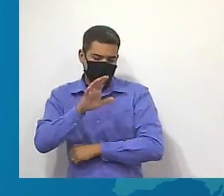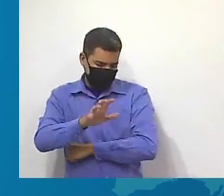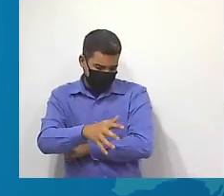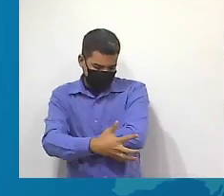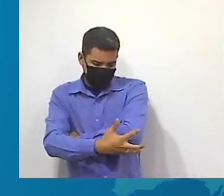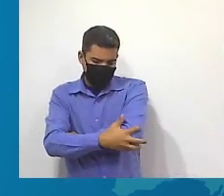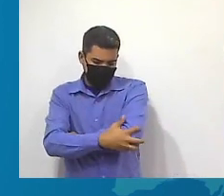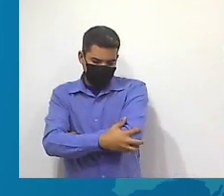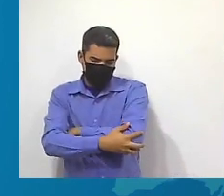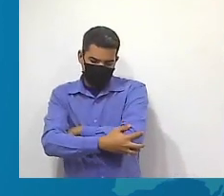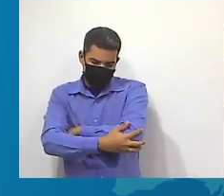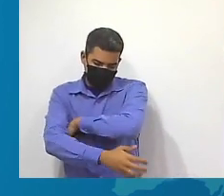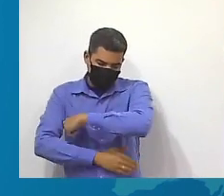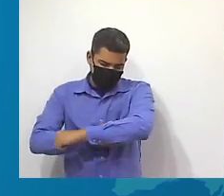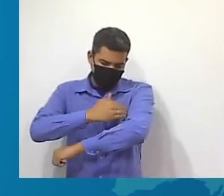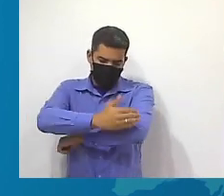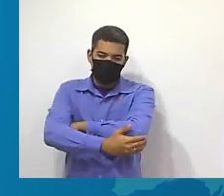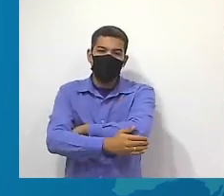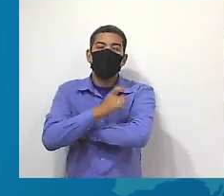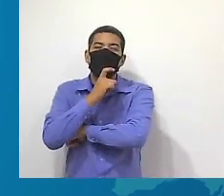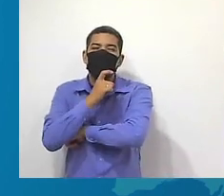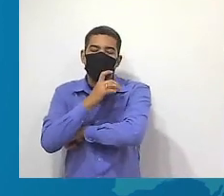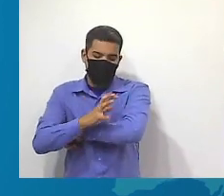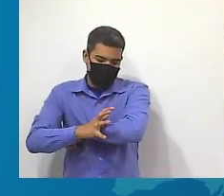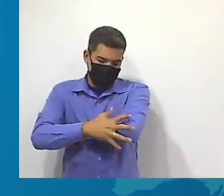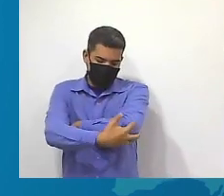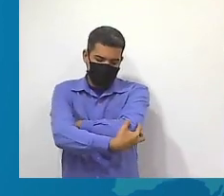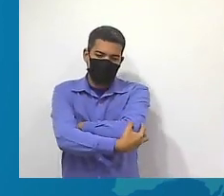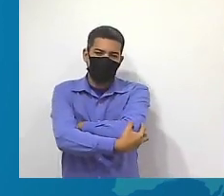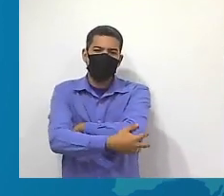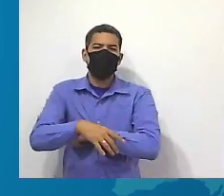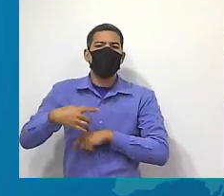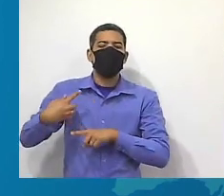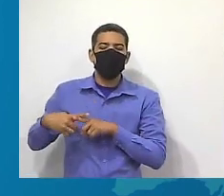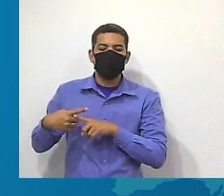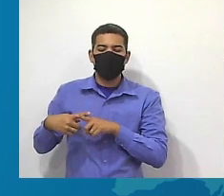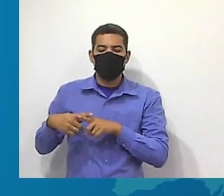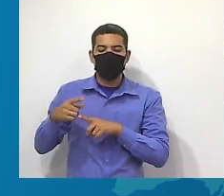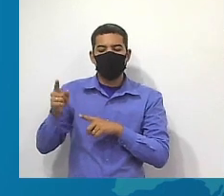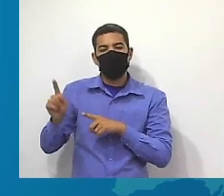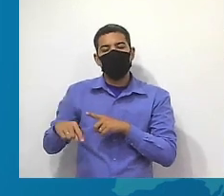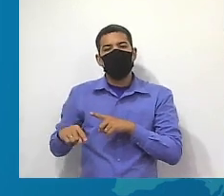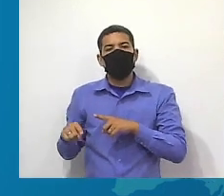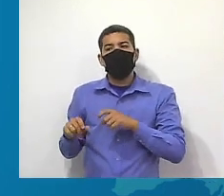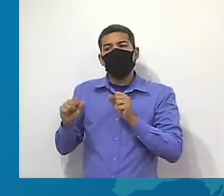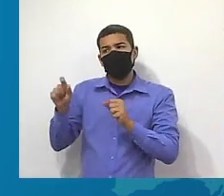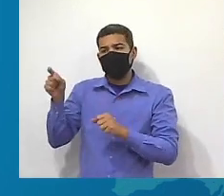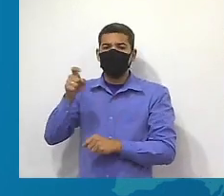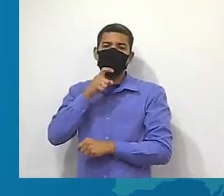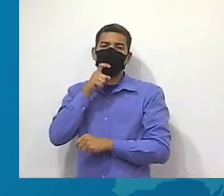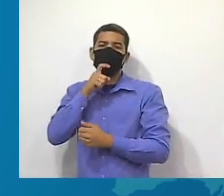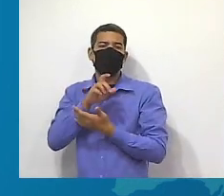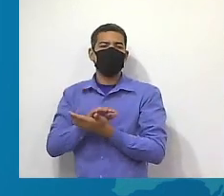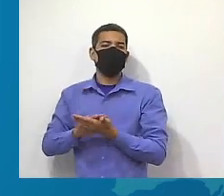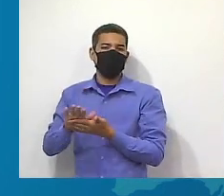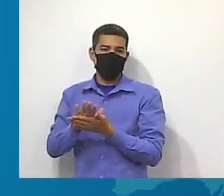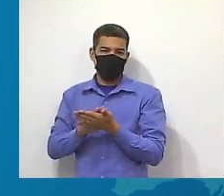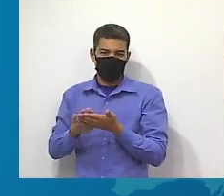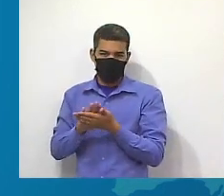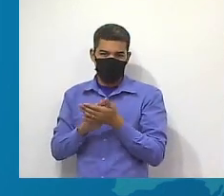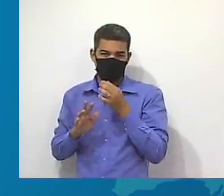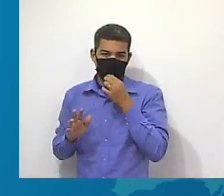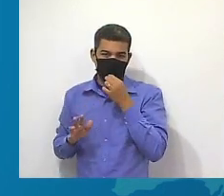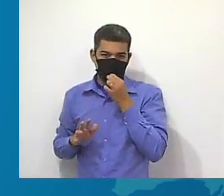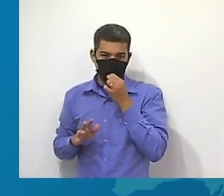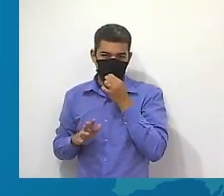a tratar a região machucada, né? Essa bolsa de gelo, olha só, pode não ser de gelo. Ao invés de